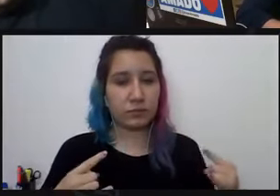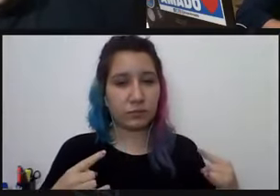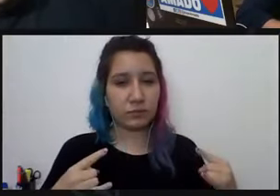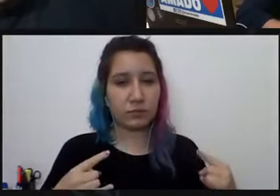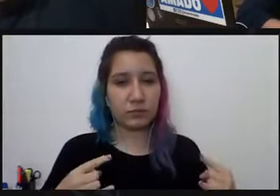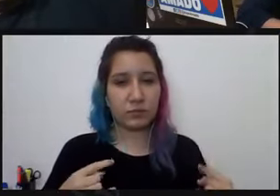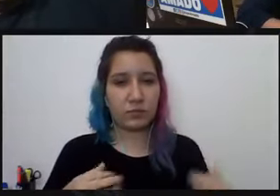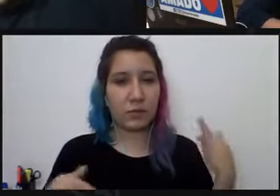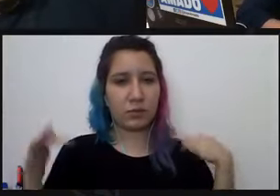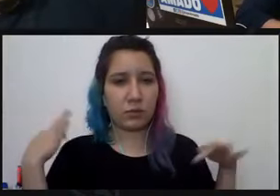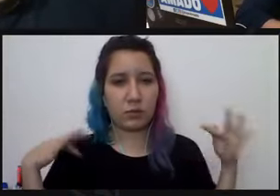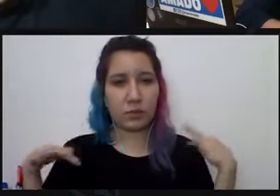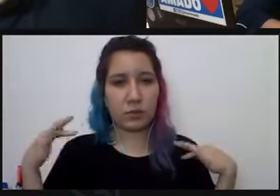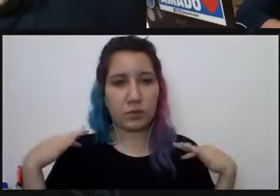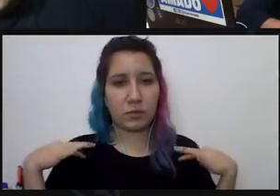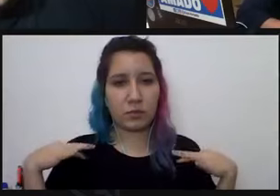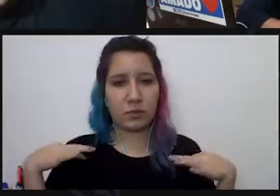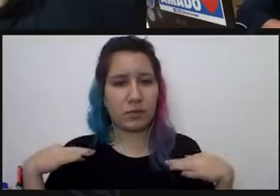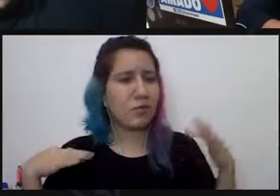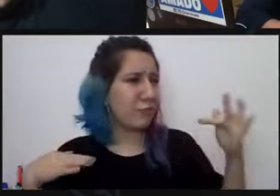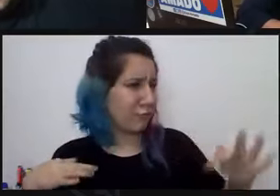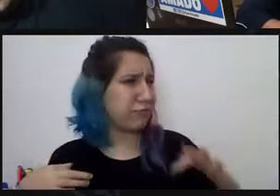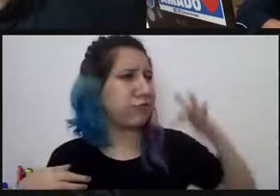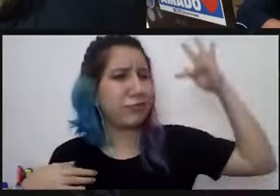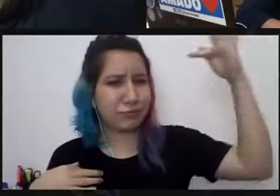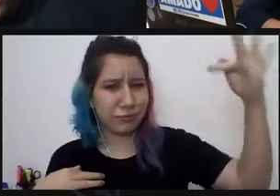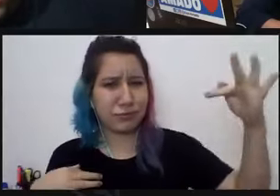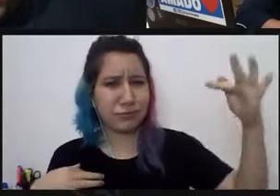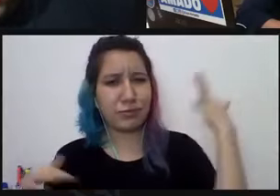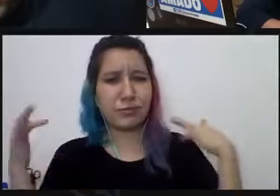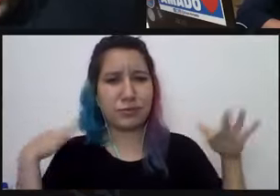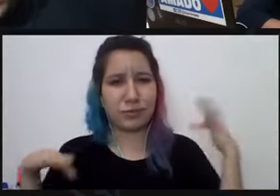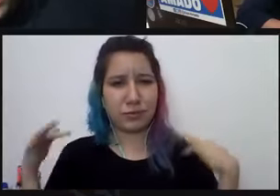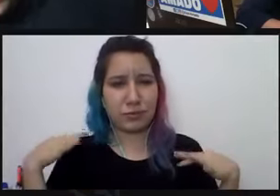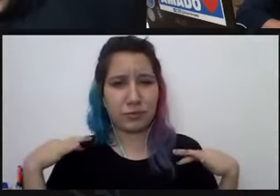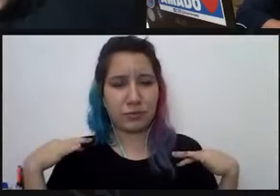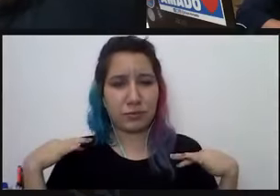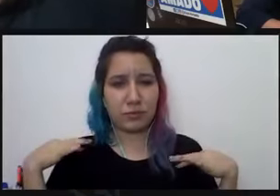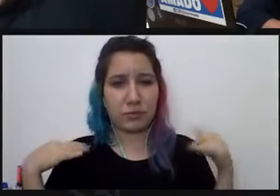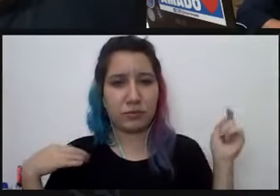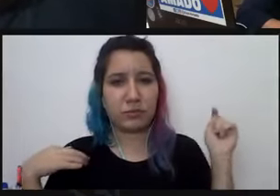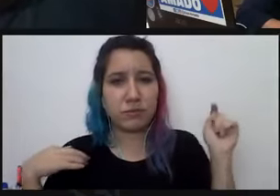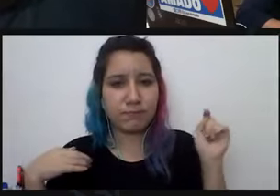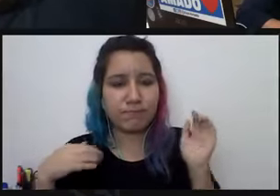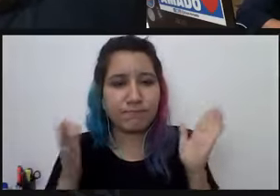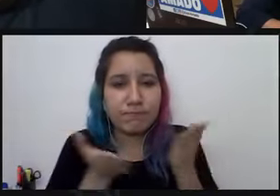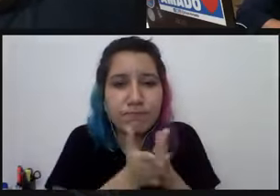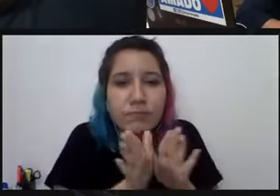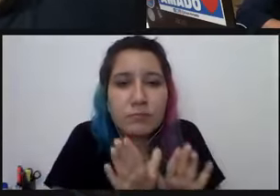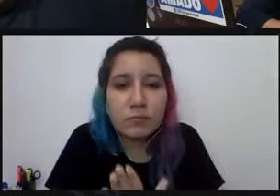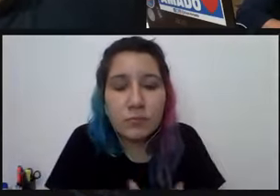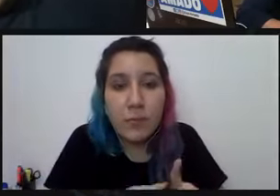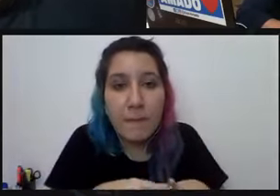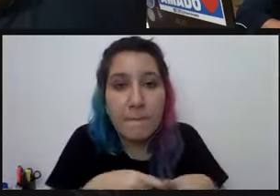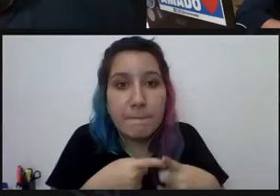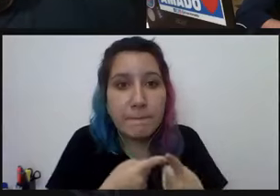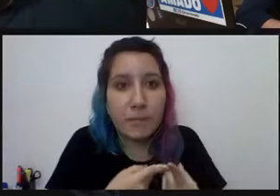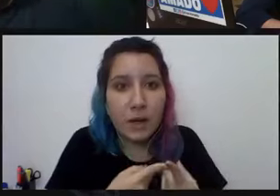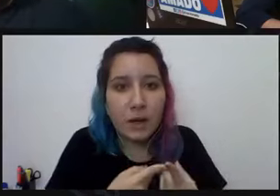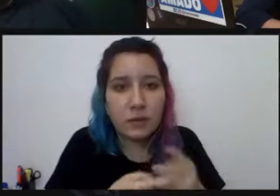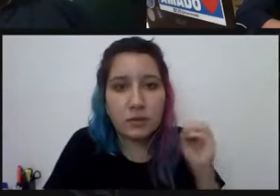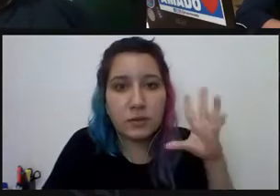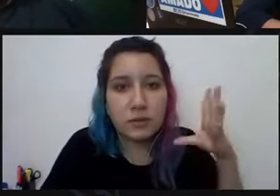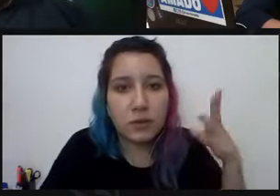para turismo. Não, a gente vai ser cidade turística, ponto. Né? Porém, deve ser realizado